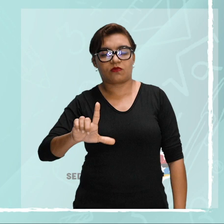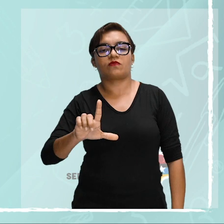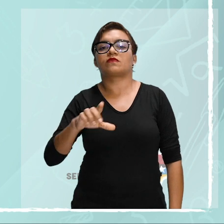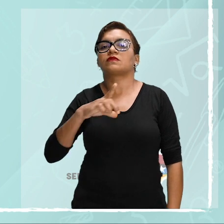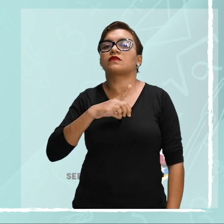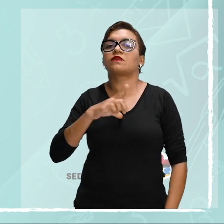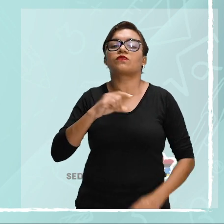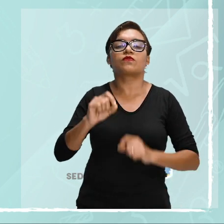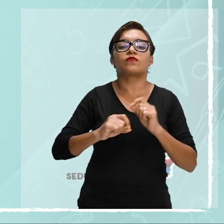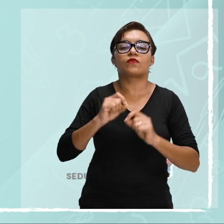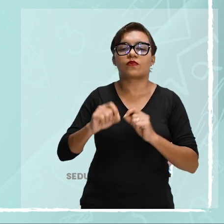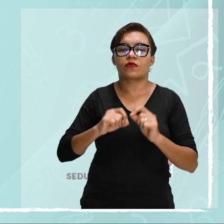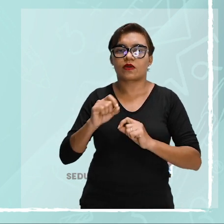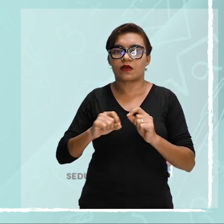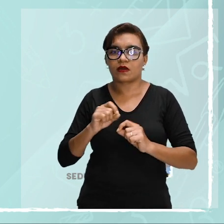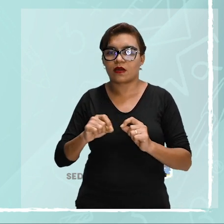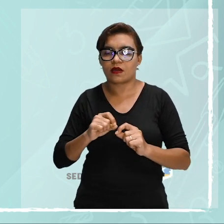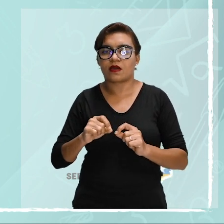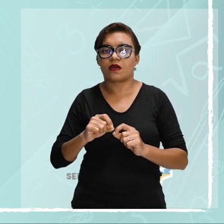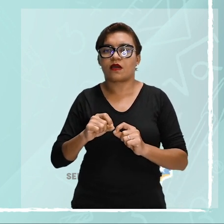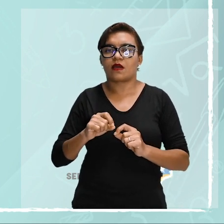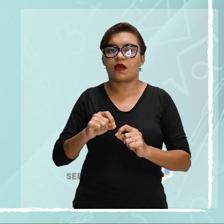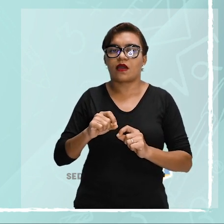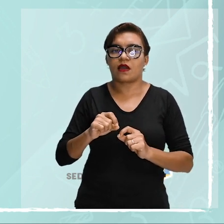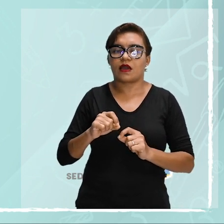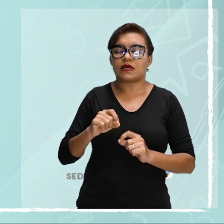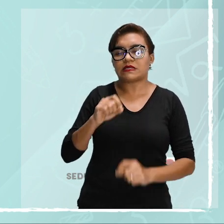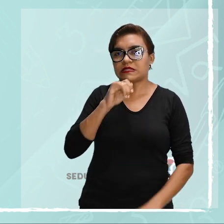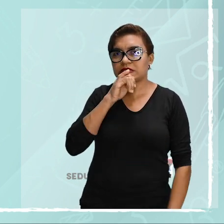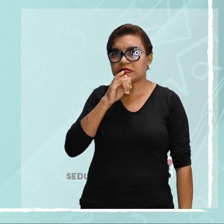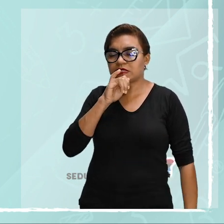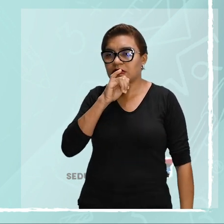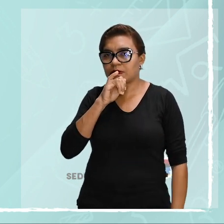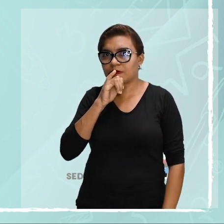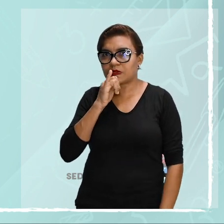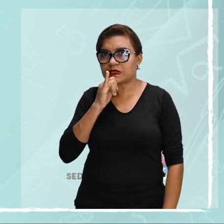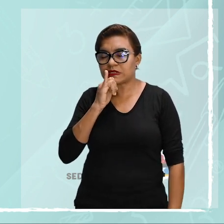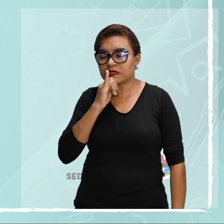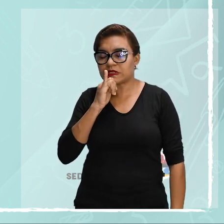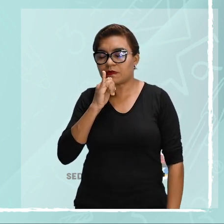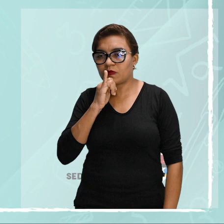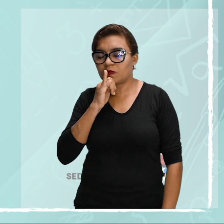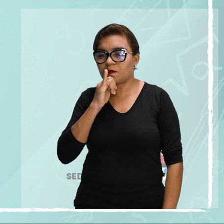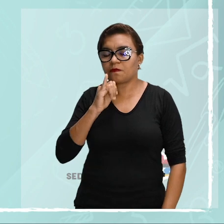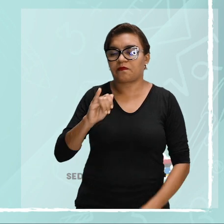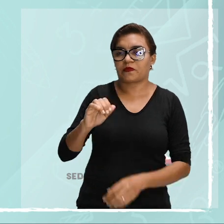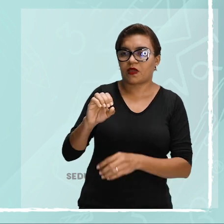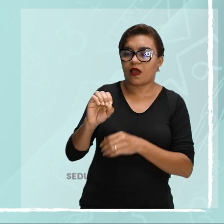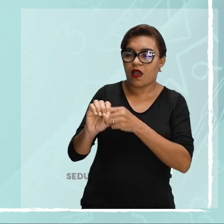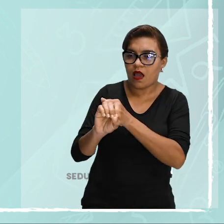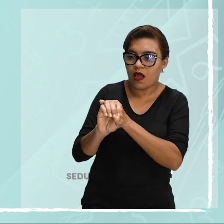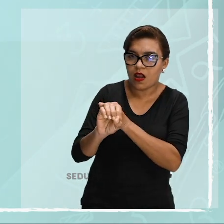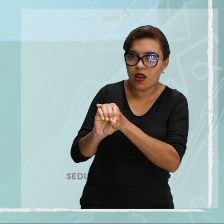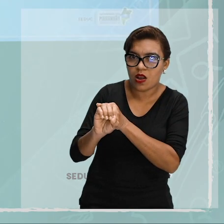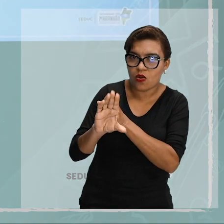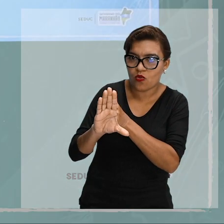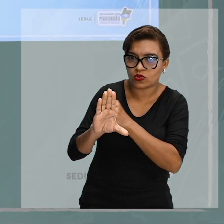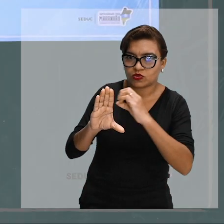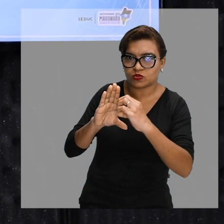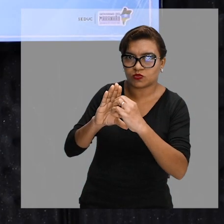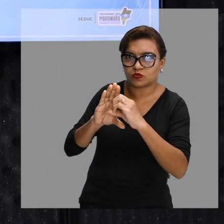de energia luminosa que irradia de uma fonte de luz, certo? Então nós podemos ter